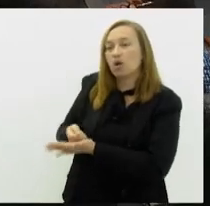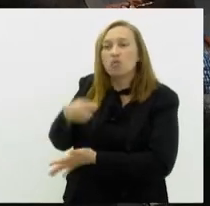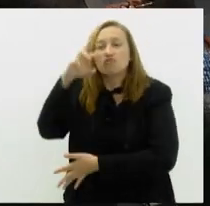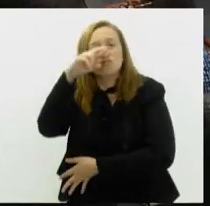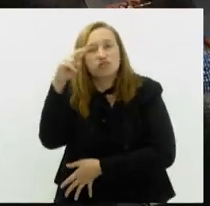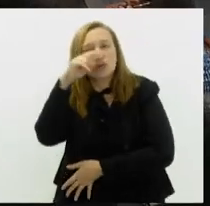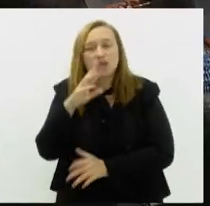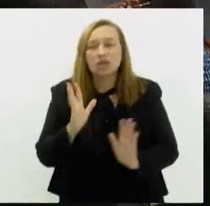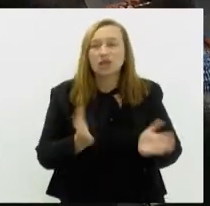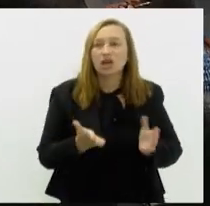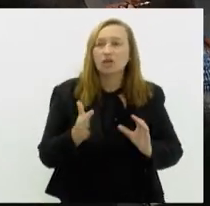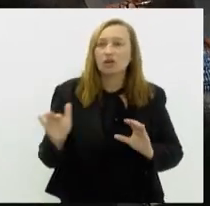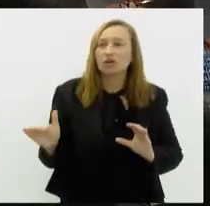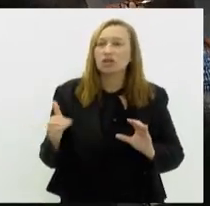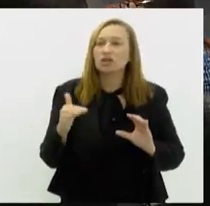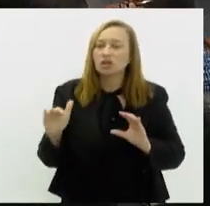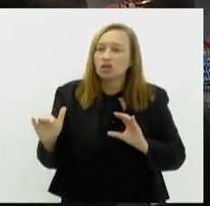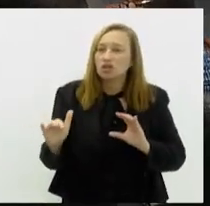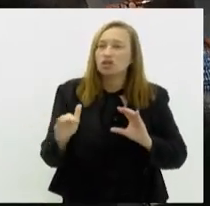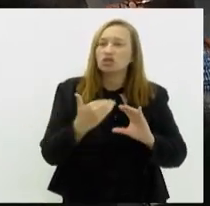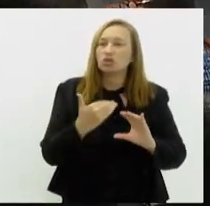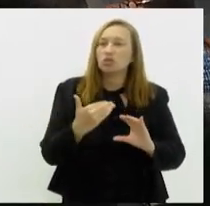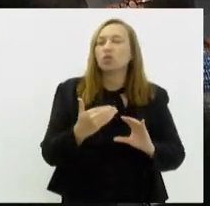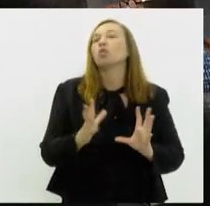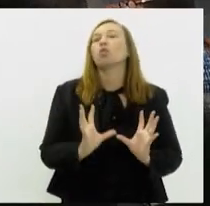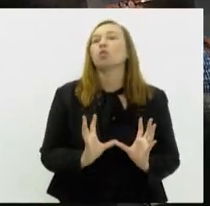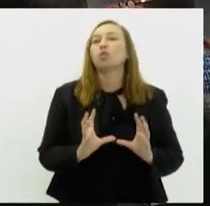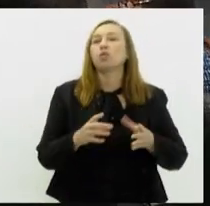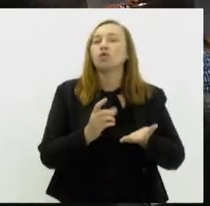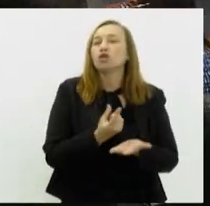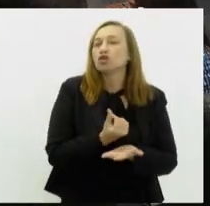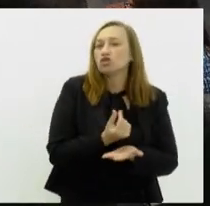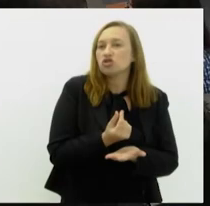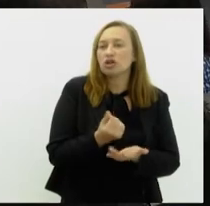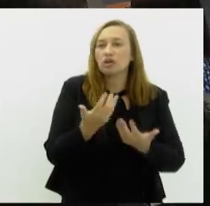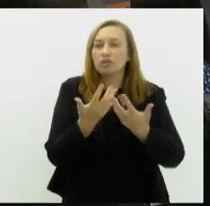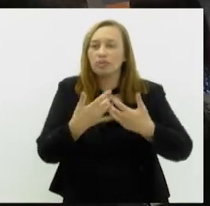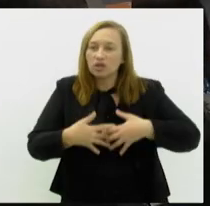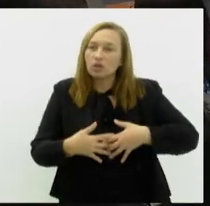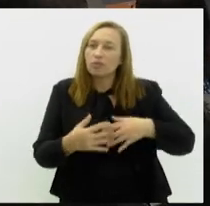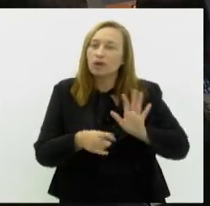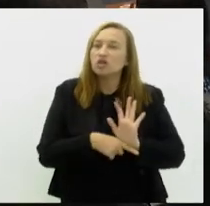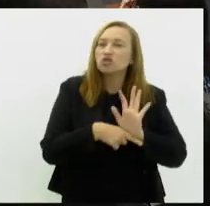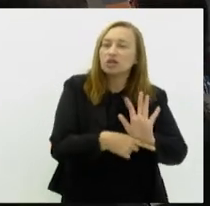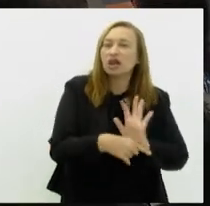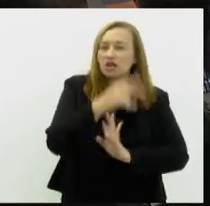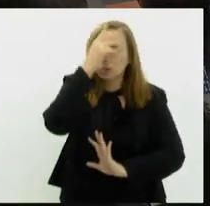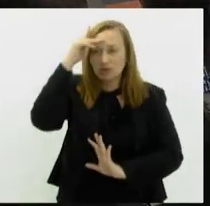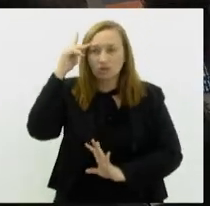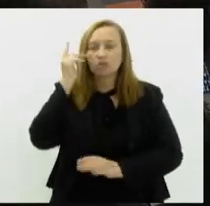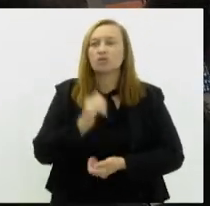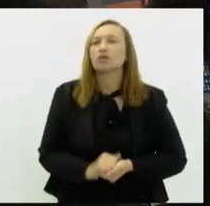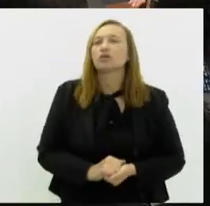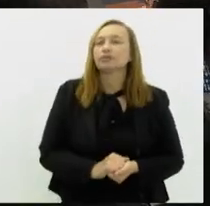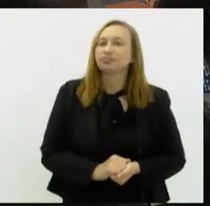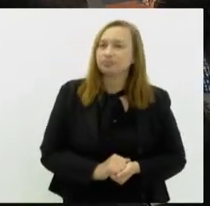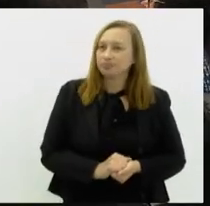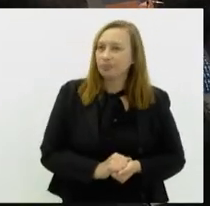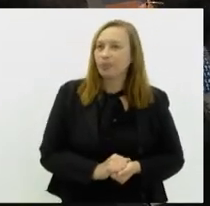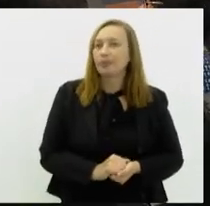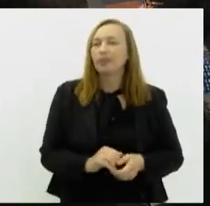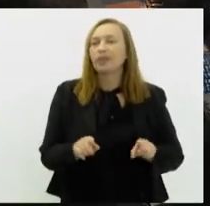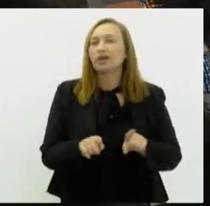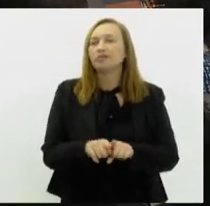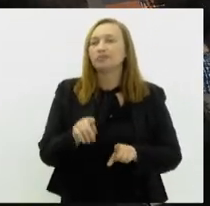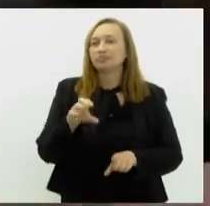e agora esse recurso chega em Petrópolis para ajudar a desobstruir vias que estão obstruídas ainda, com barranco, destravar também